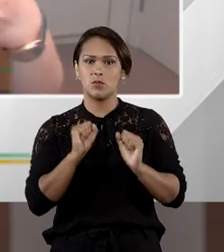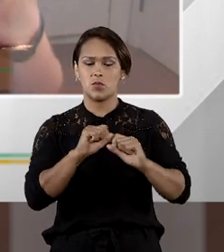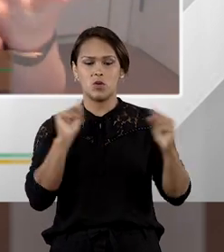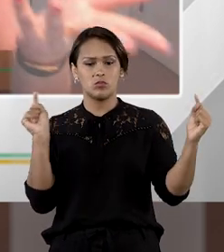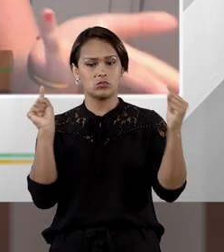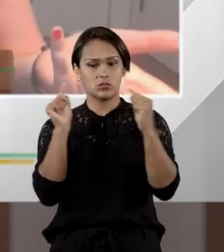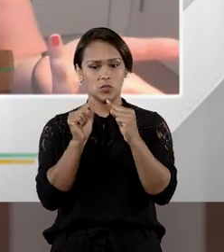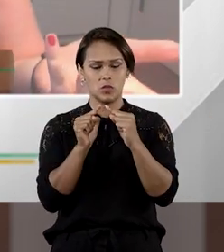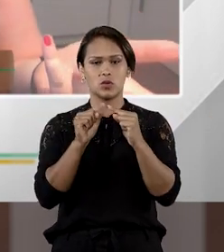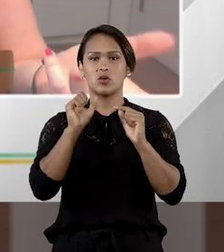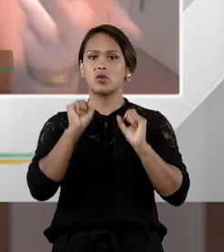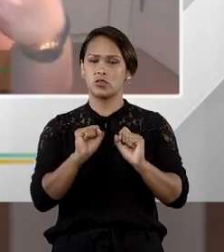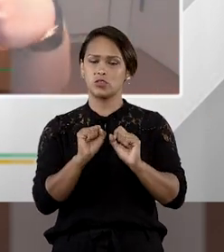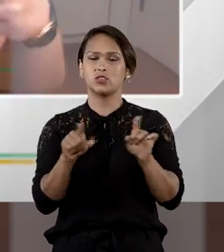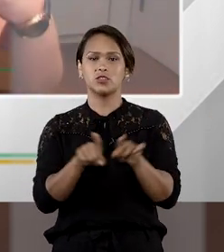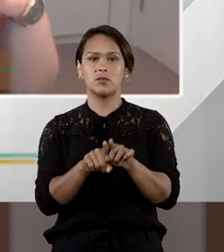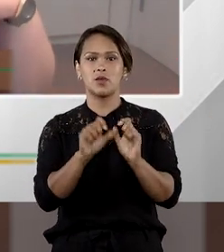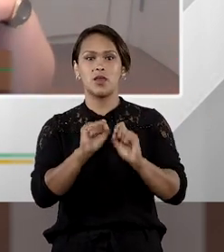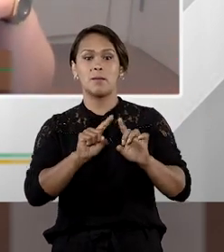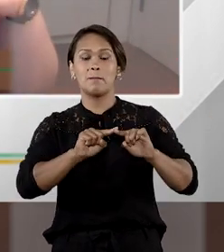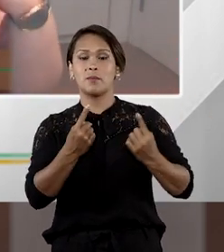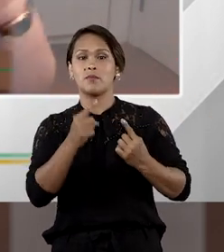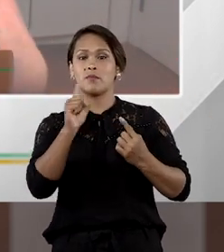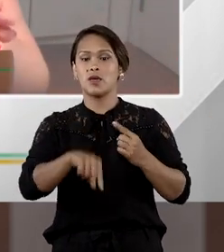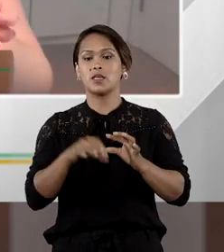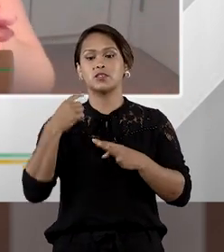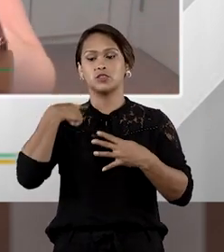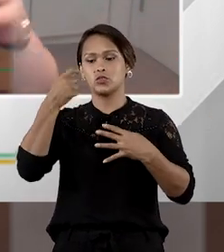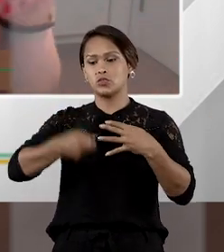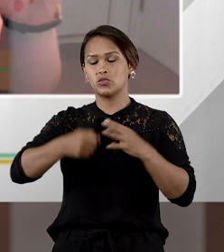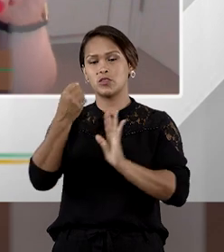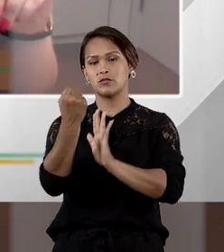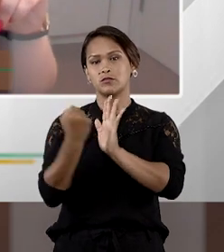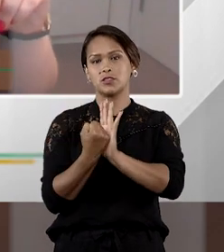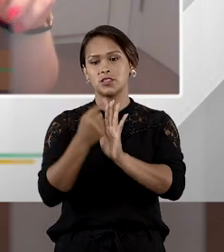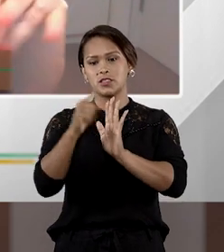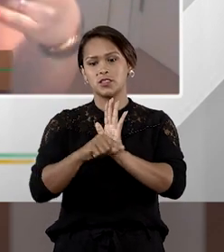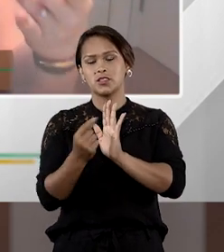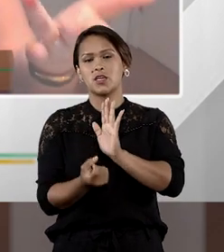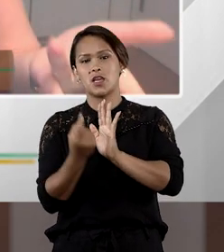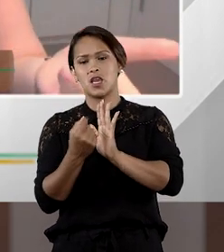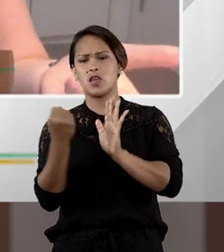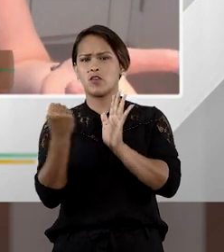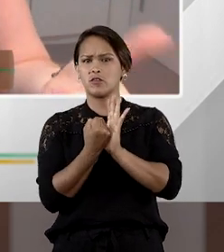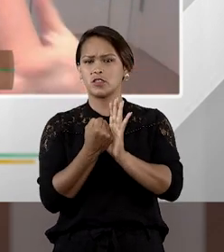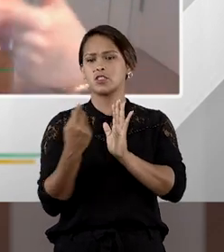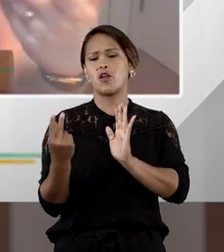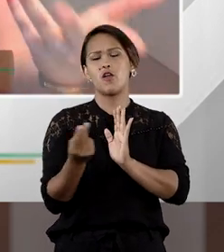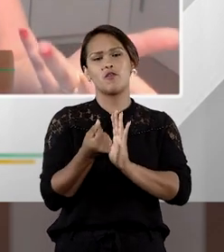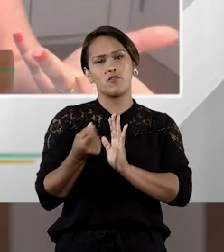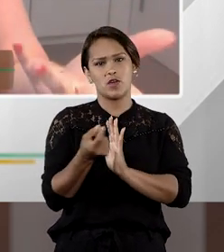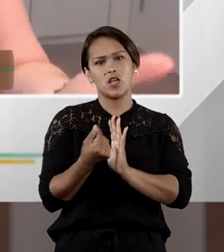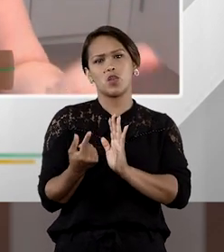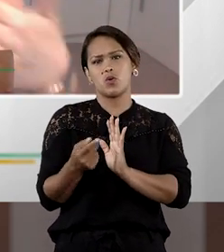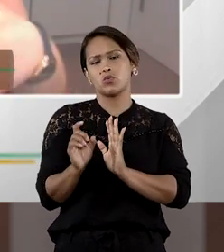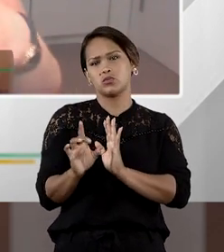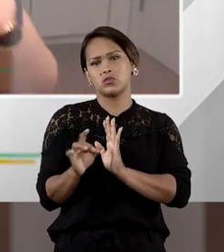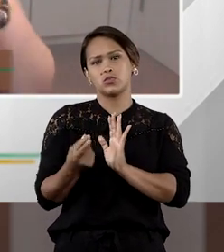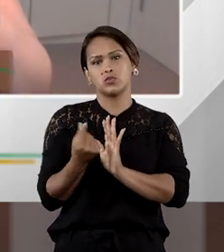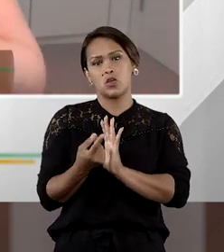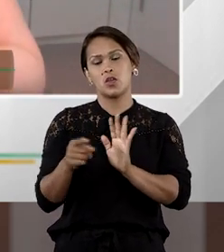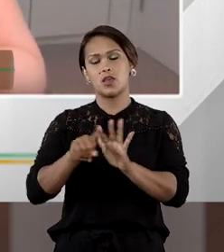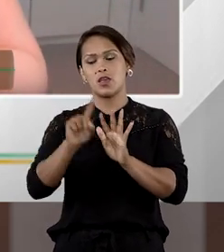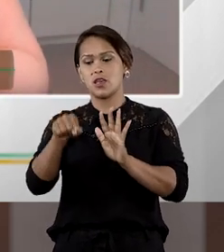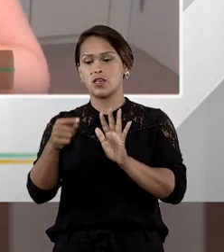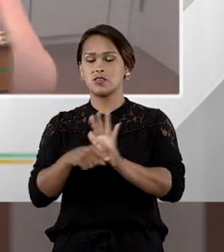via consenso mais ainda, mas se o juiz fixar, né, diante desse conflito, ele achar que fizer sentido e determinar,